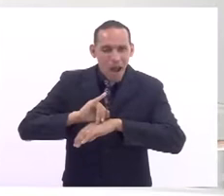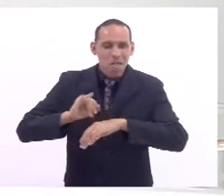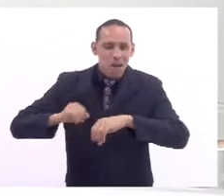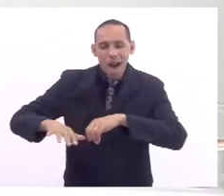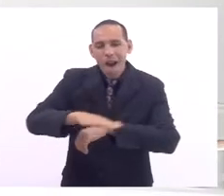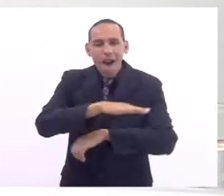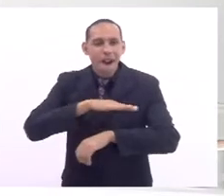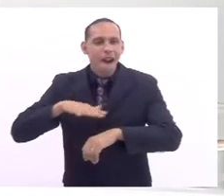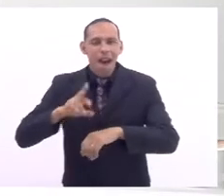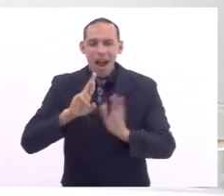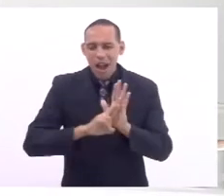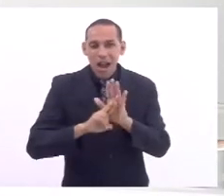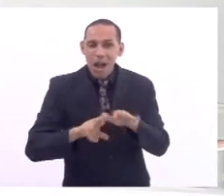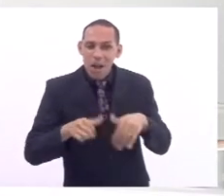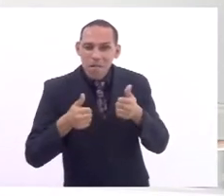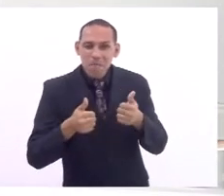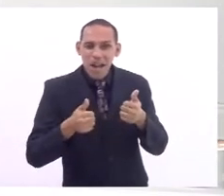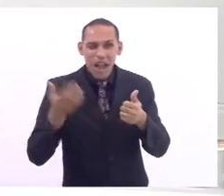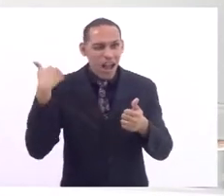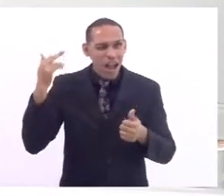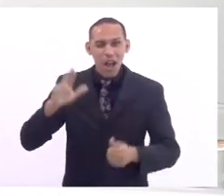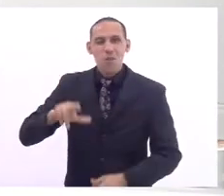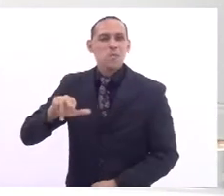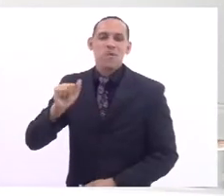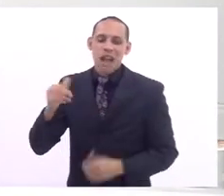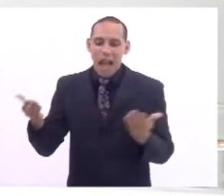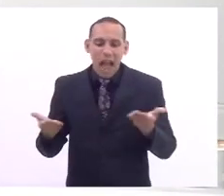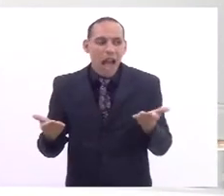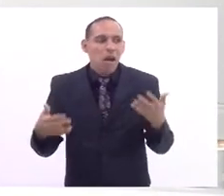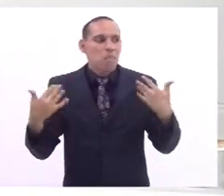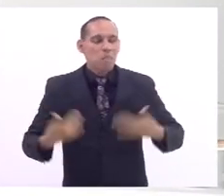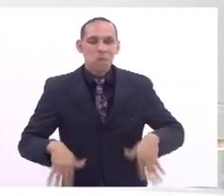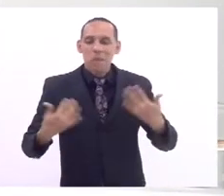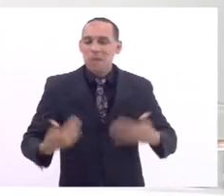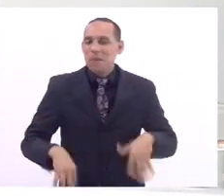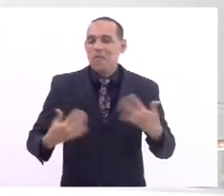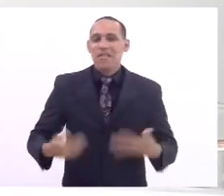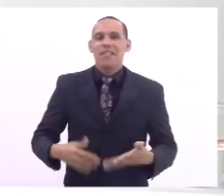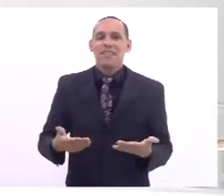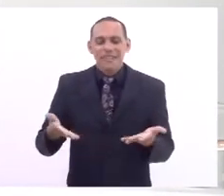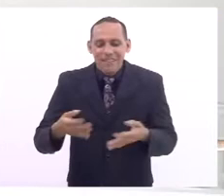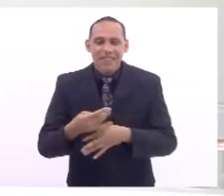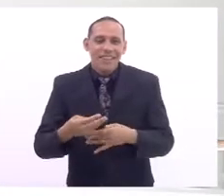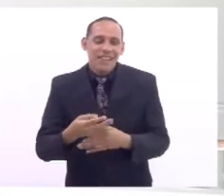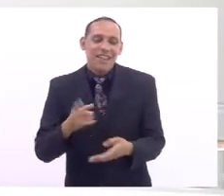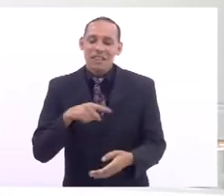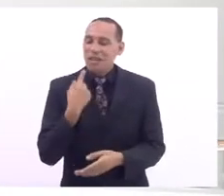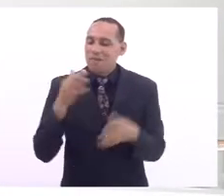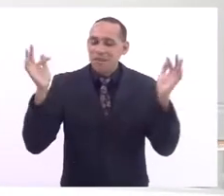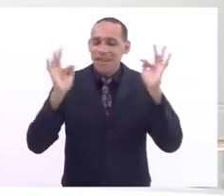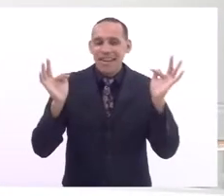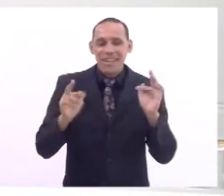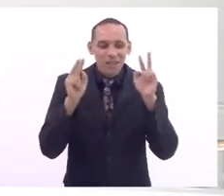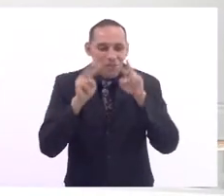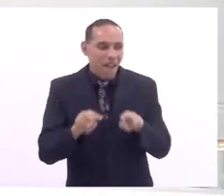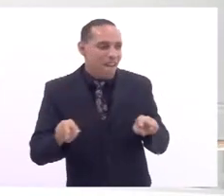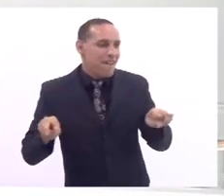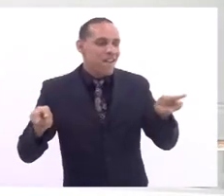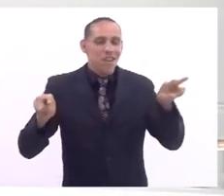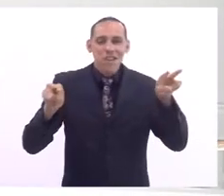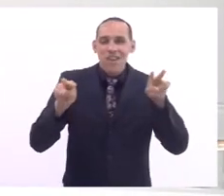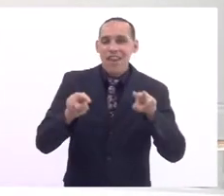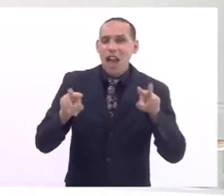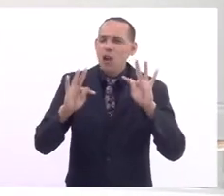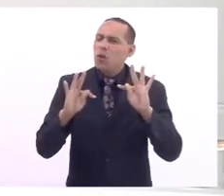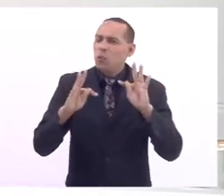representando tão bem essa cidade metropolitana Eu acho que só isso já é razão da gente tá muito feliz aqui da gente pensar